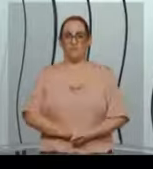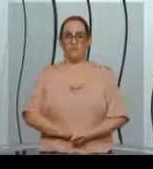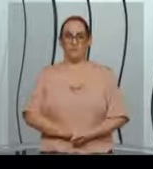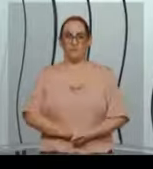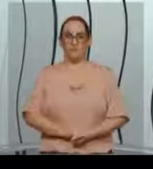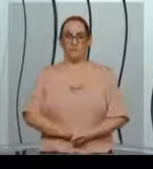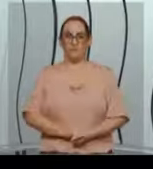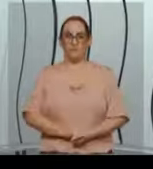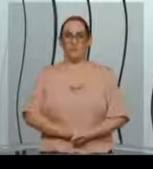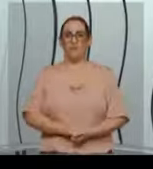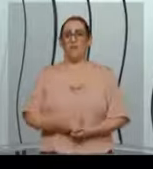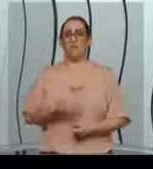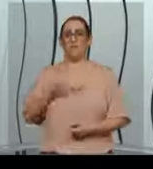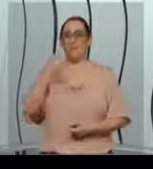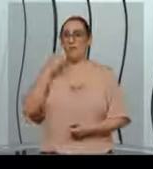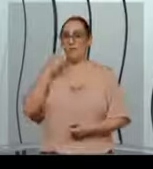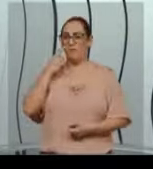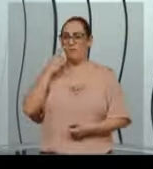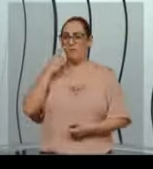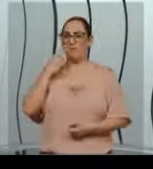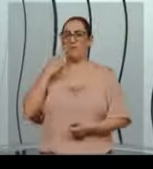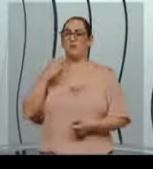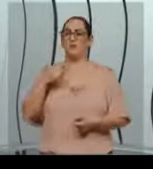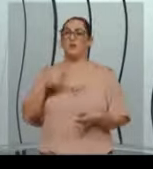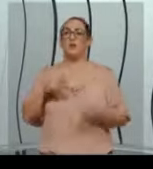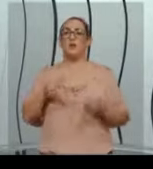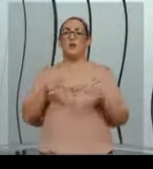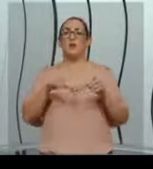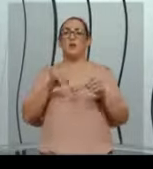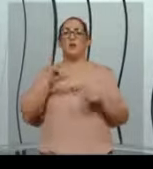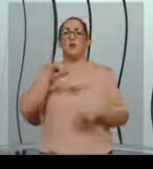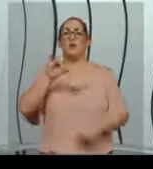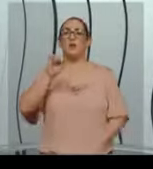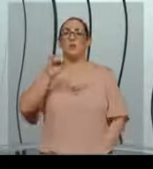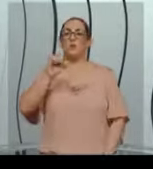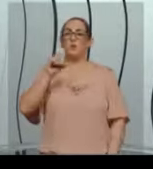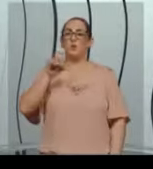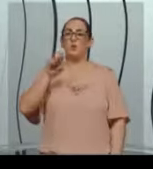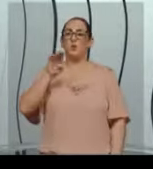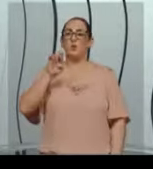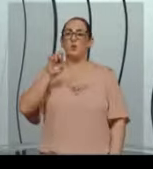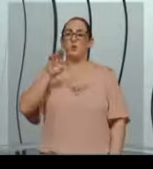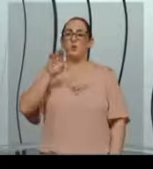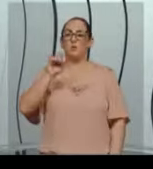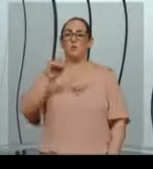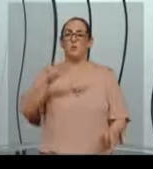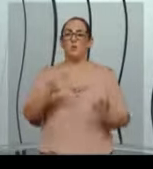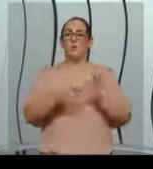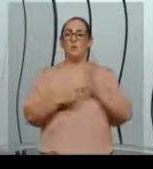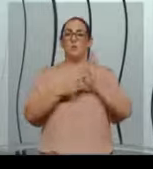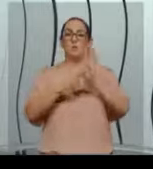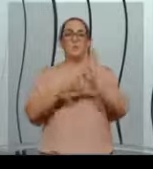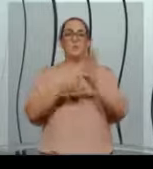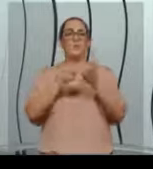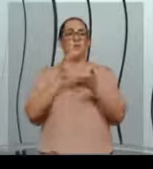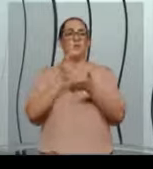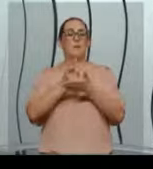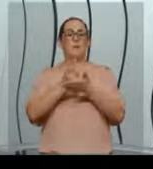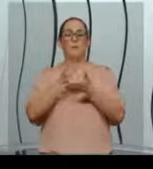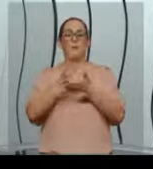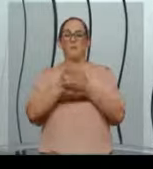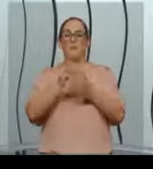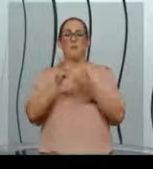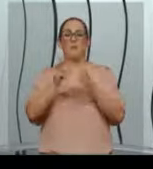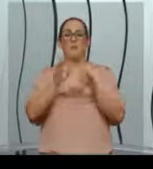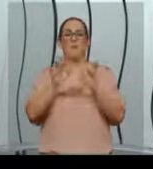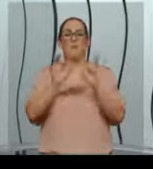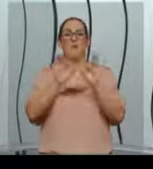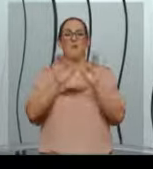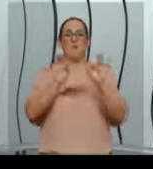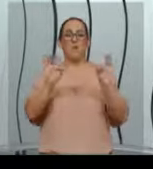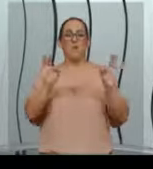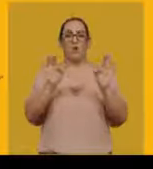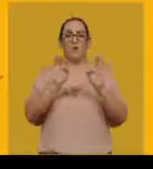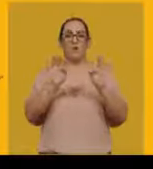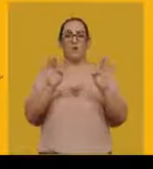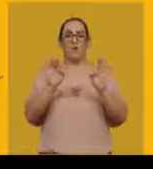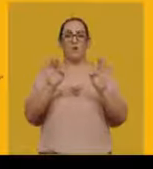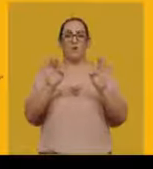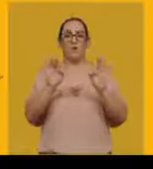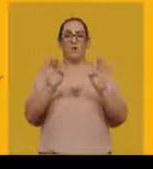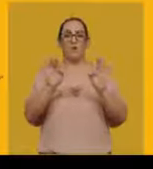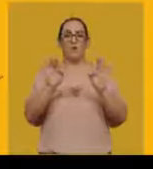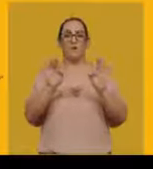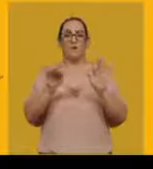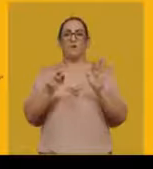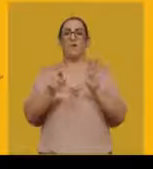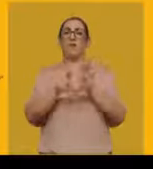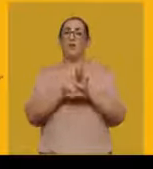juntos. Os isômeros apresentam a mesma fórmula estrutural plana, porém diferenciam pelo